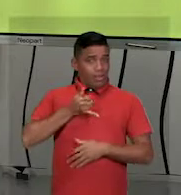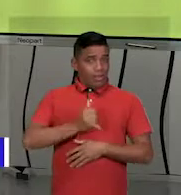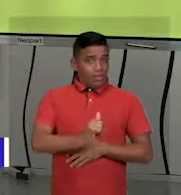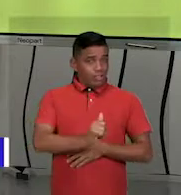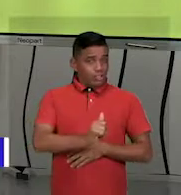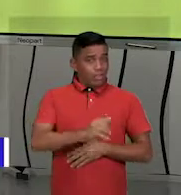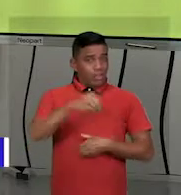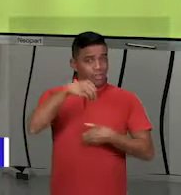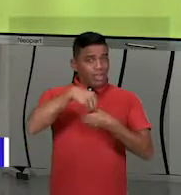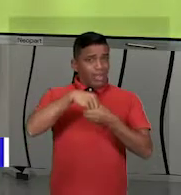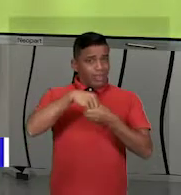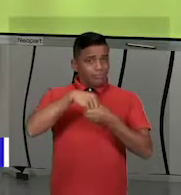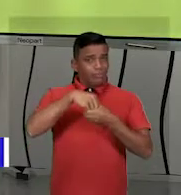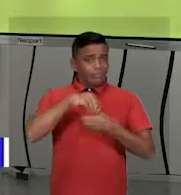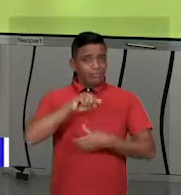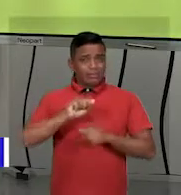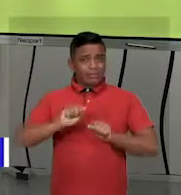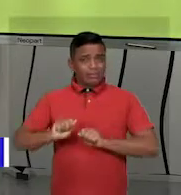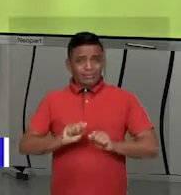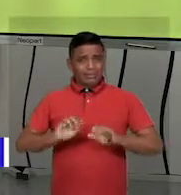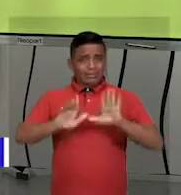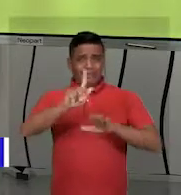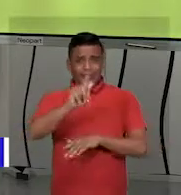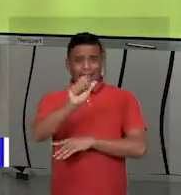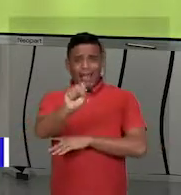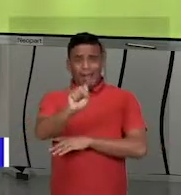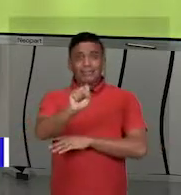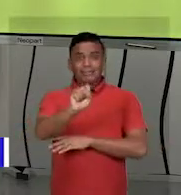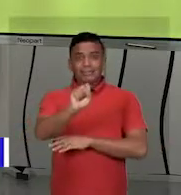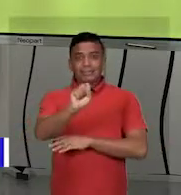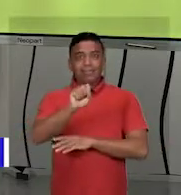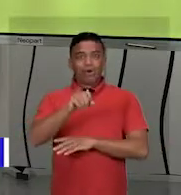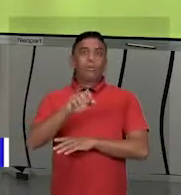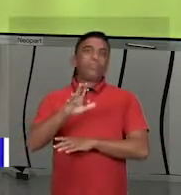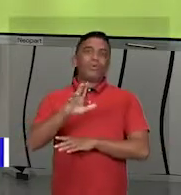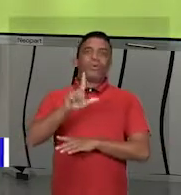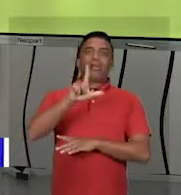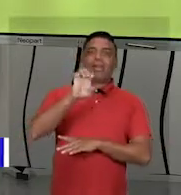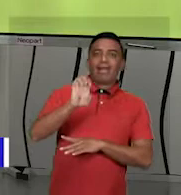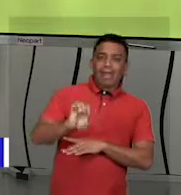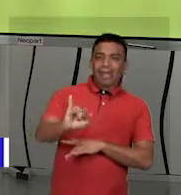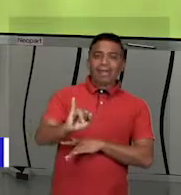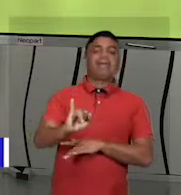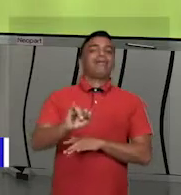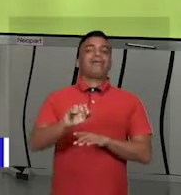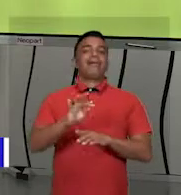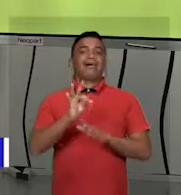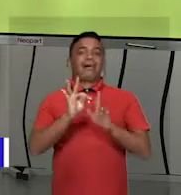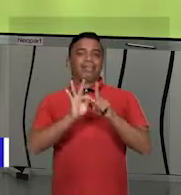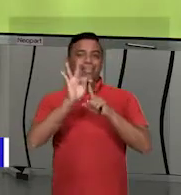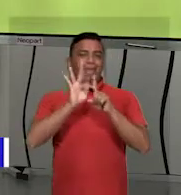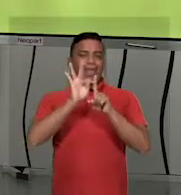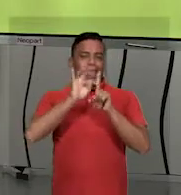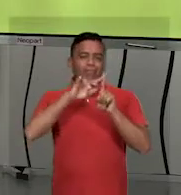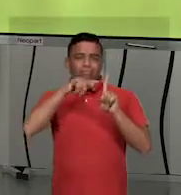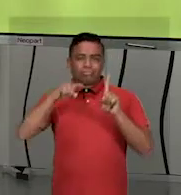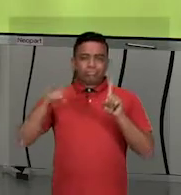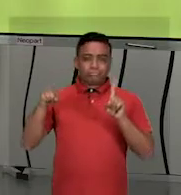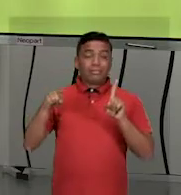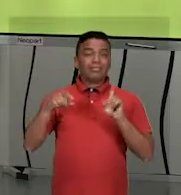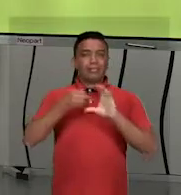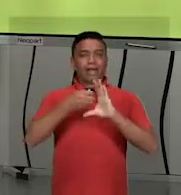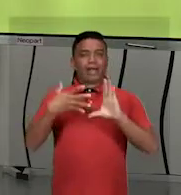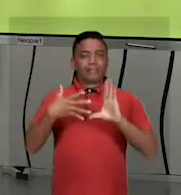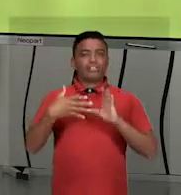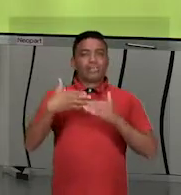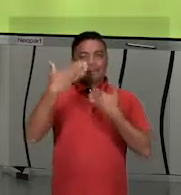um gás, nós vamos enunciar as leis da termodinâmica e trabalhar questões com características do Enem. Vamos a